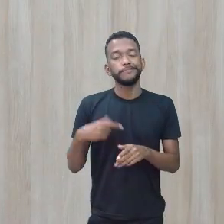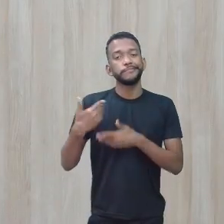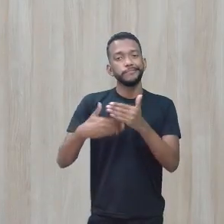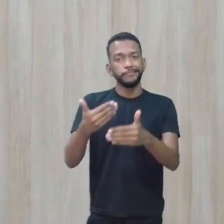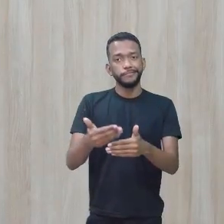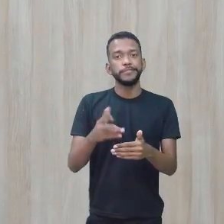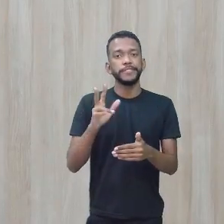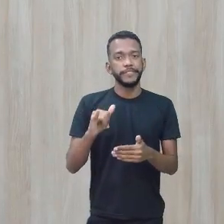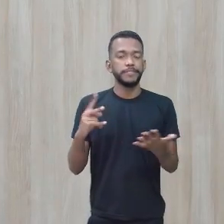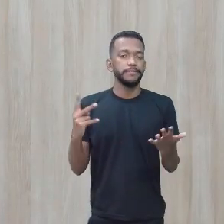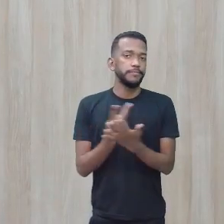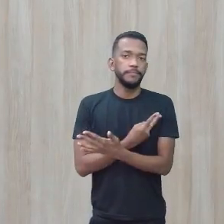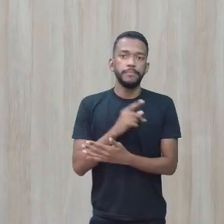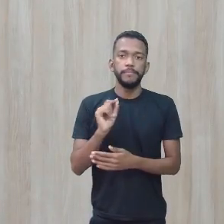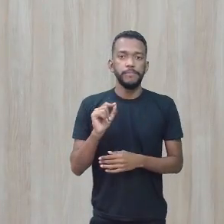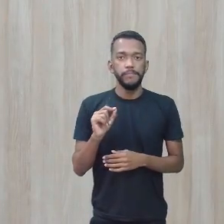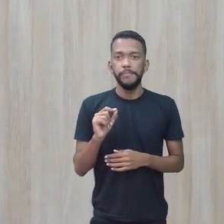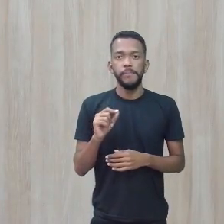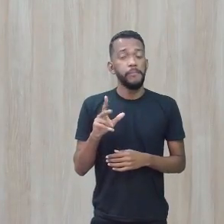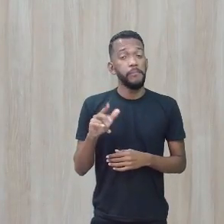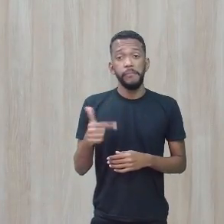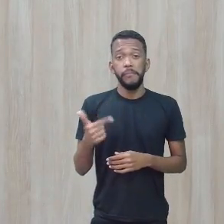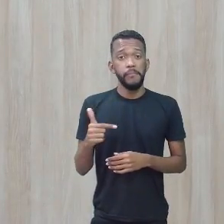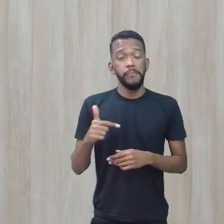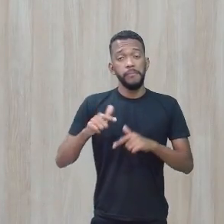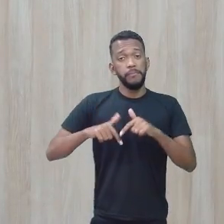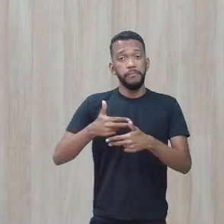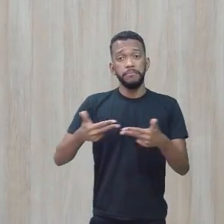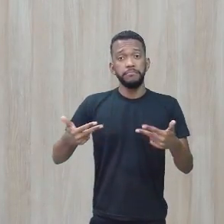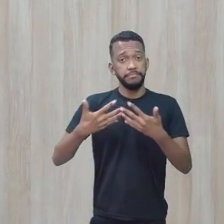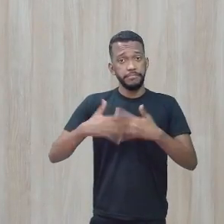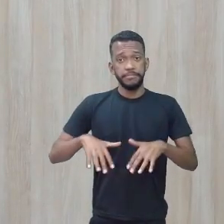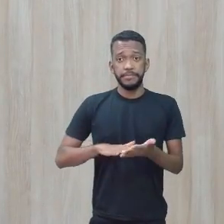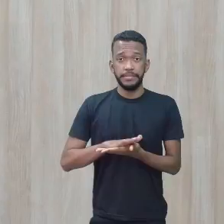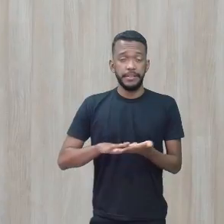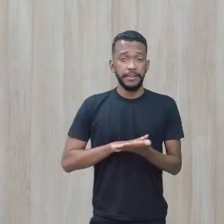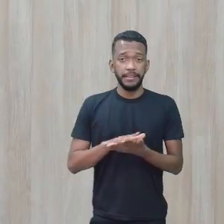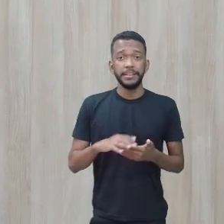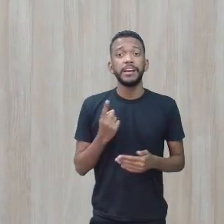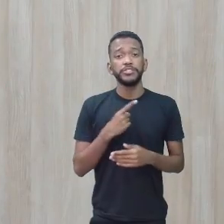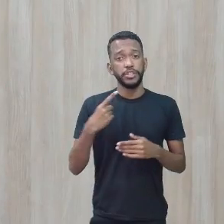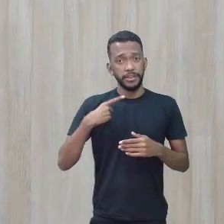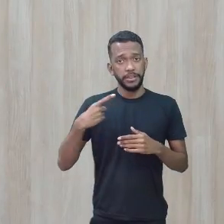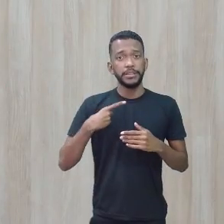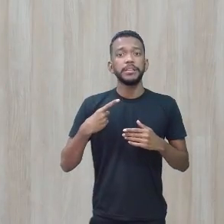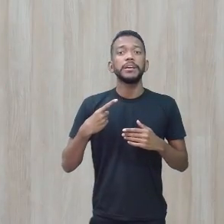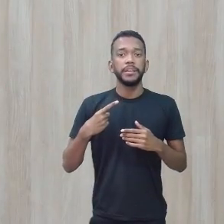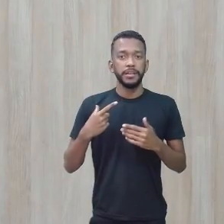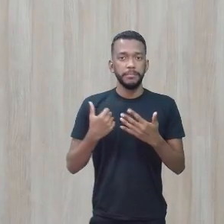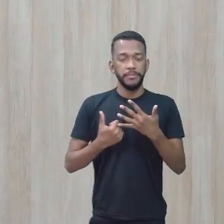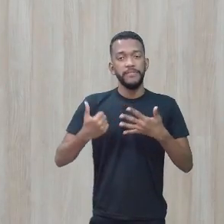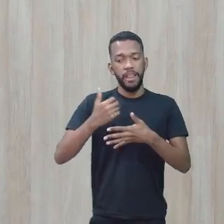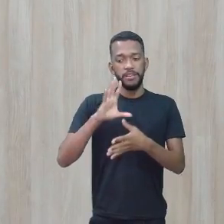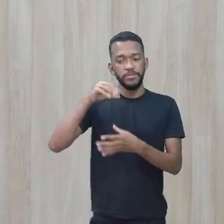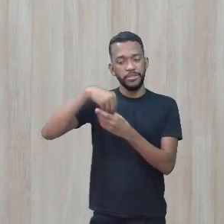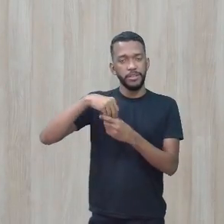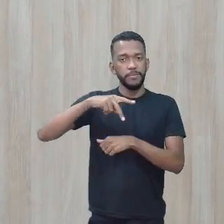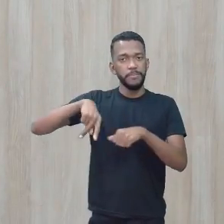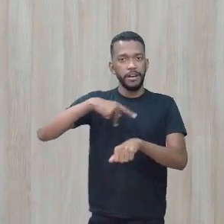gerações vão acabar não tendo esses recursos naturais, né? E a gente tem esse privilégio no nosso país de